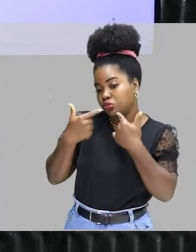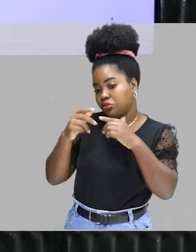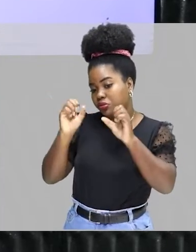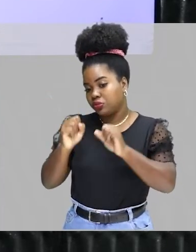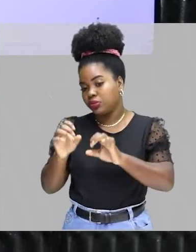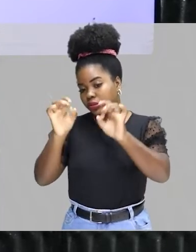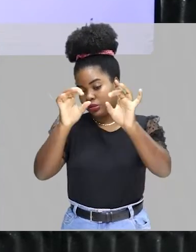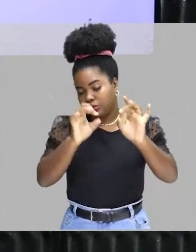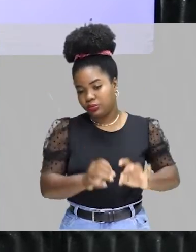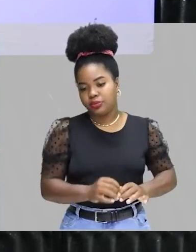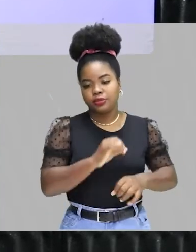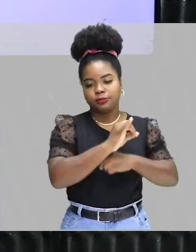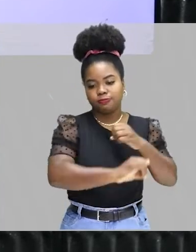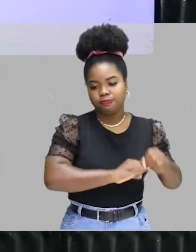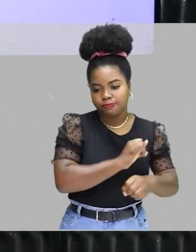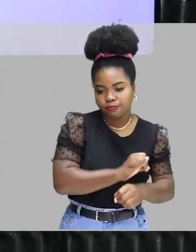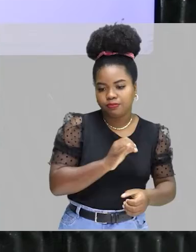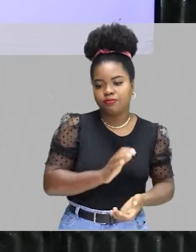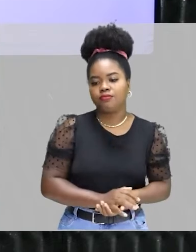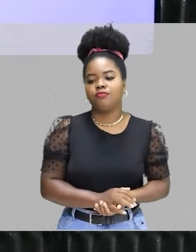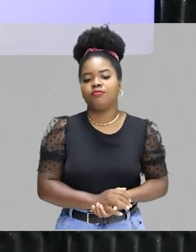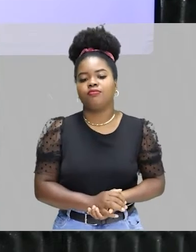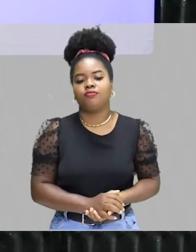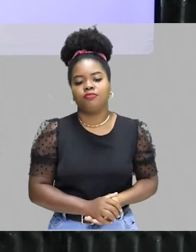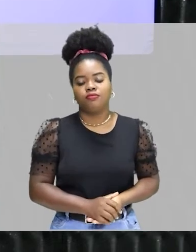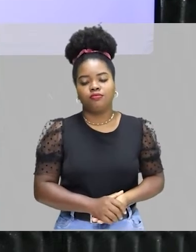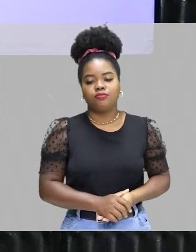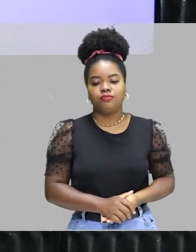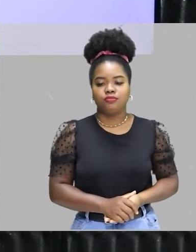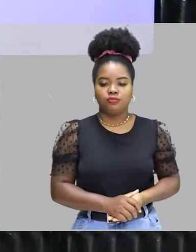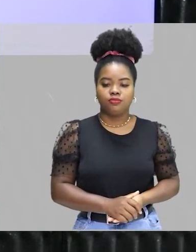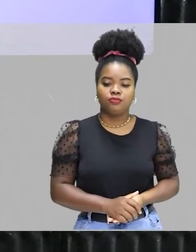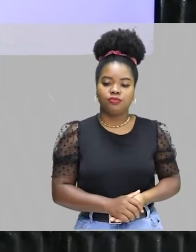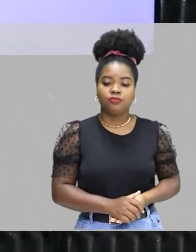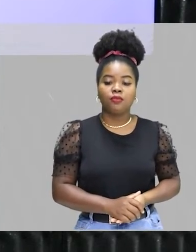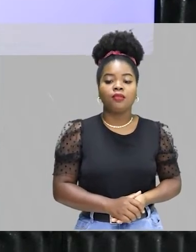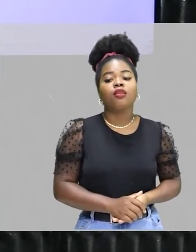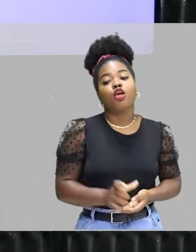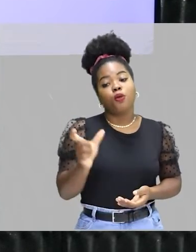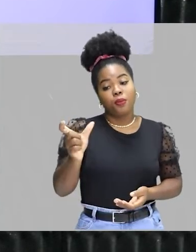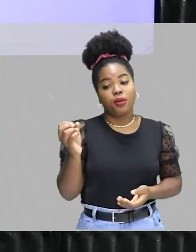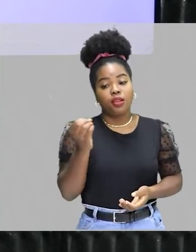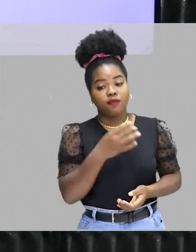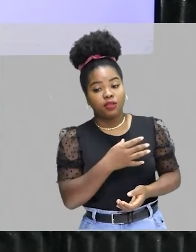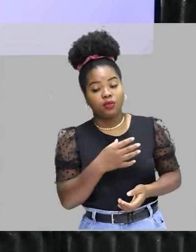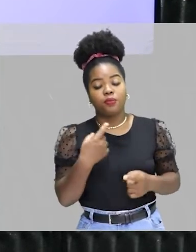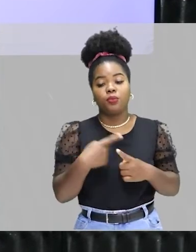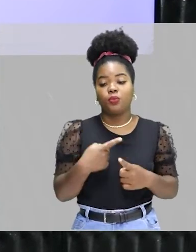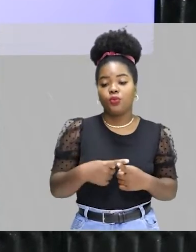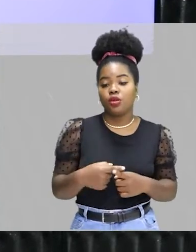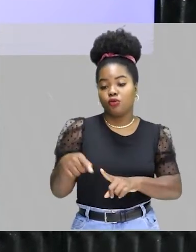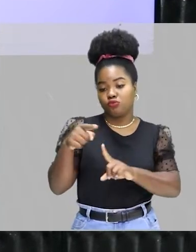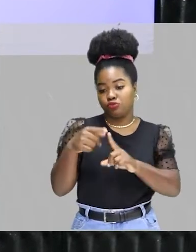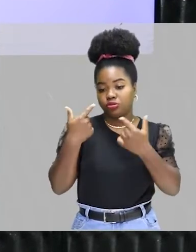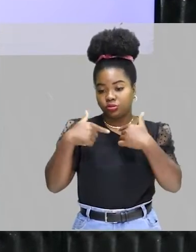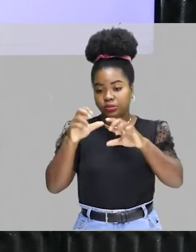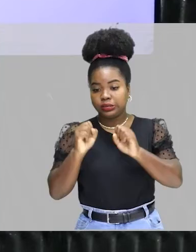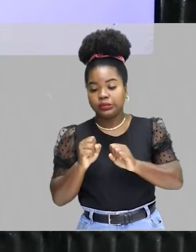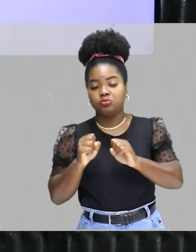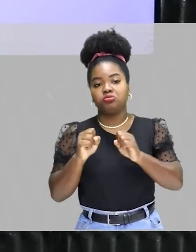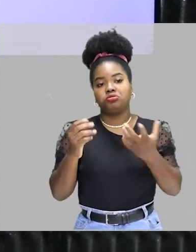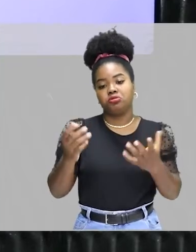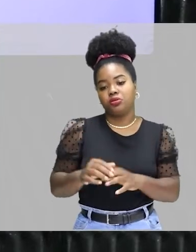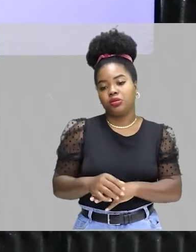tá certo? Que se referem, como eu já disse, à linguagem da internet. É um termo novo, porque a linguagem da internet é uma coisa